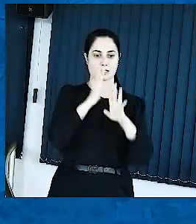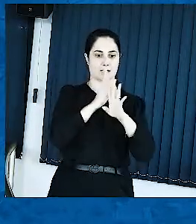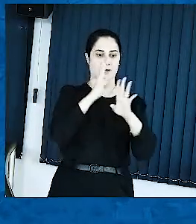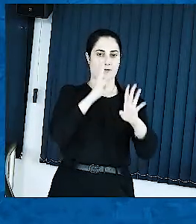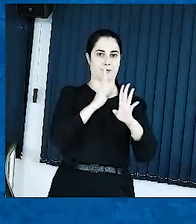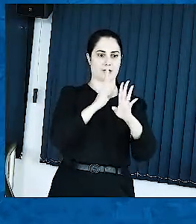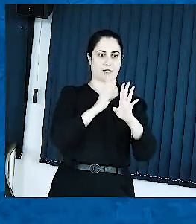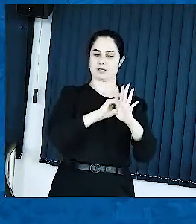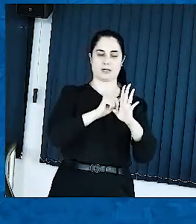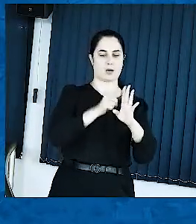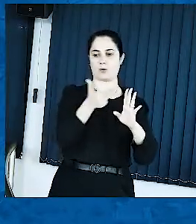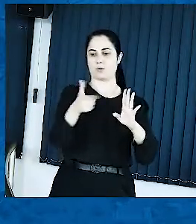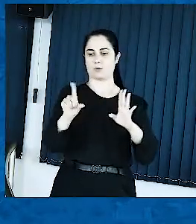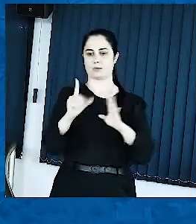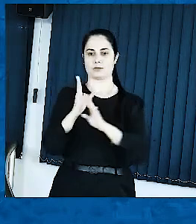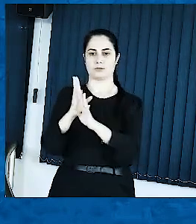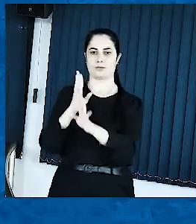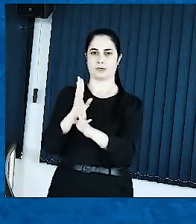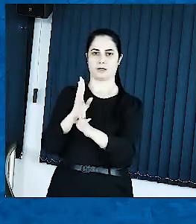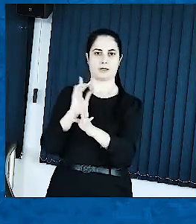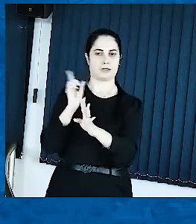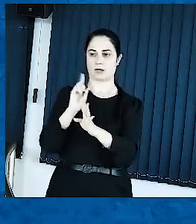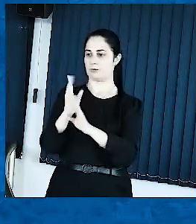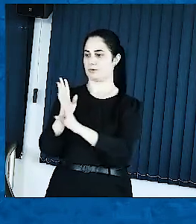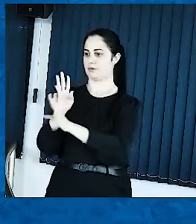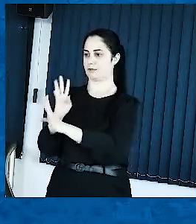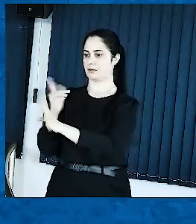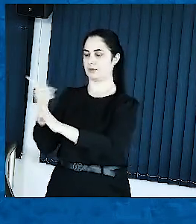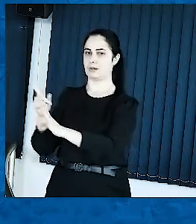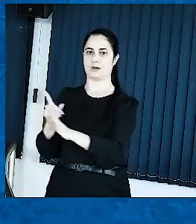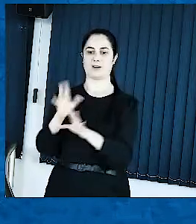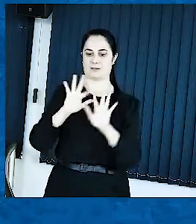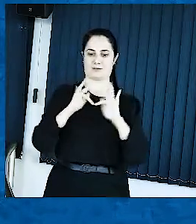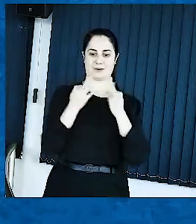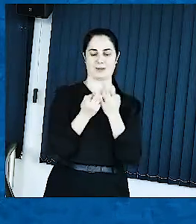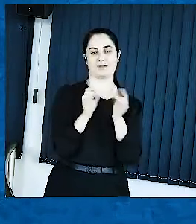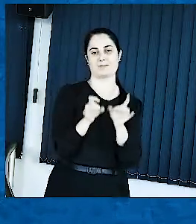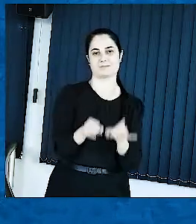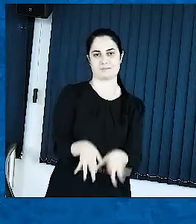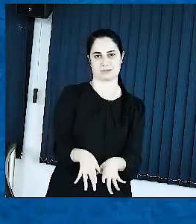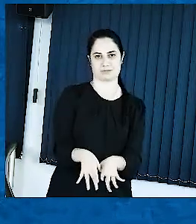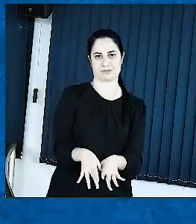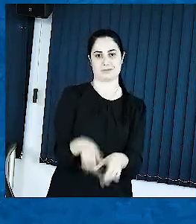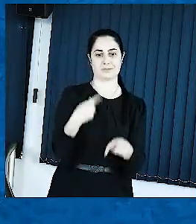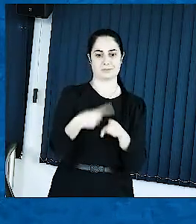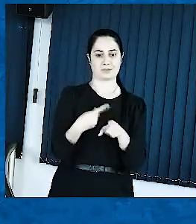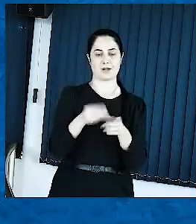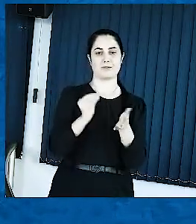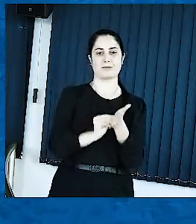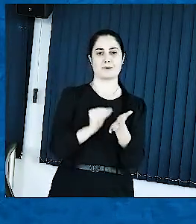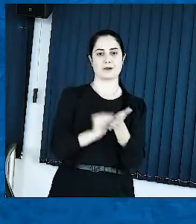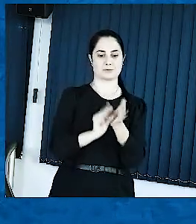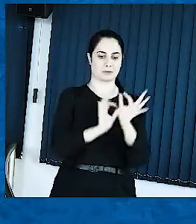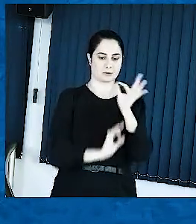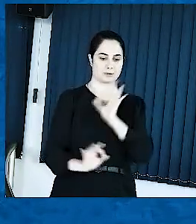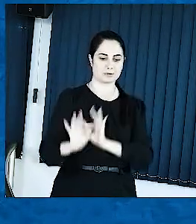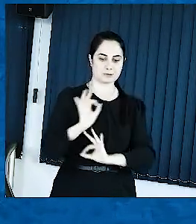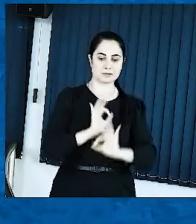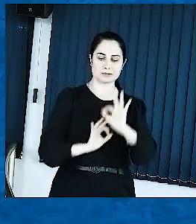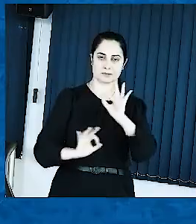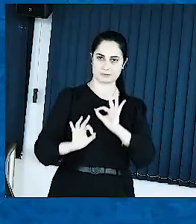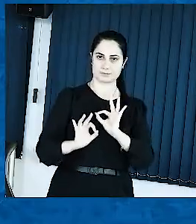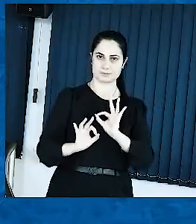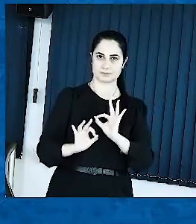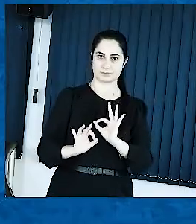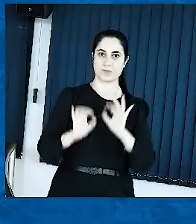fila, fala, não é aqui, você vai lá para o outro chega no outro. A família desiste. Porque está desorganizado e a gente precisa organizar.